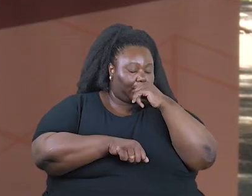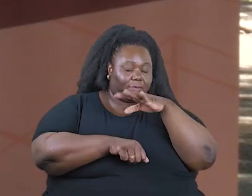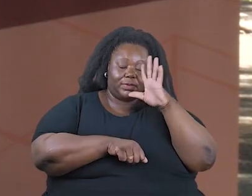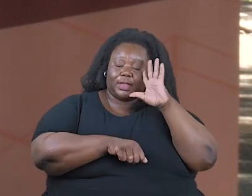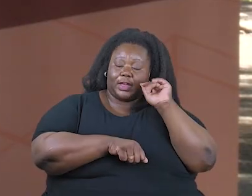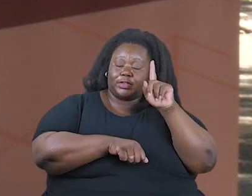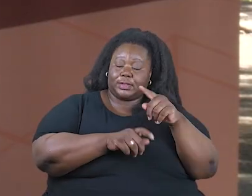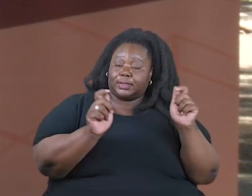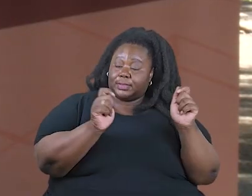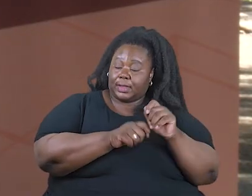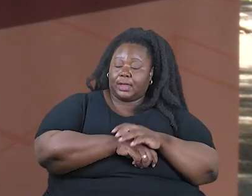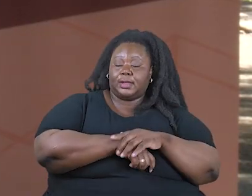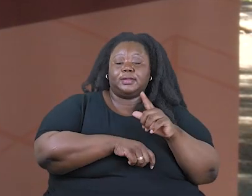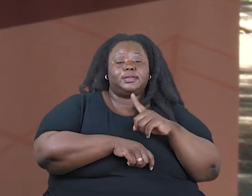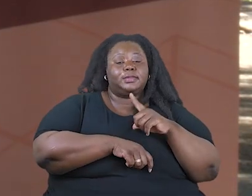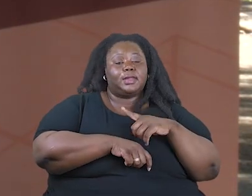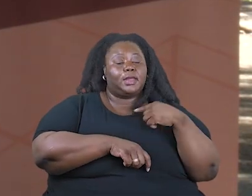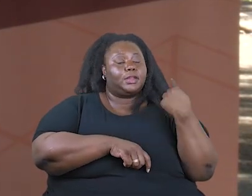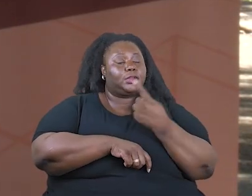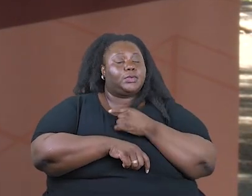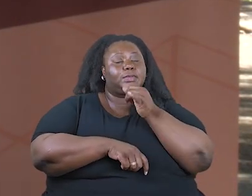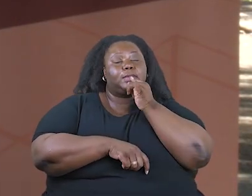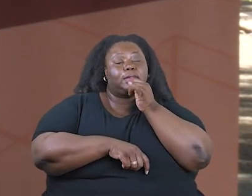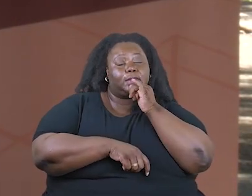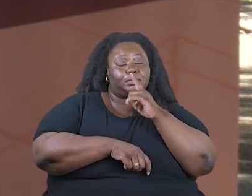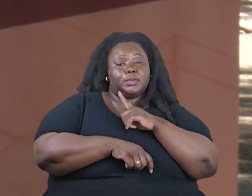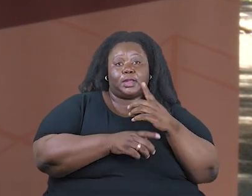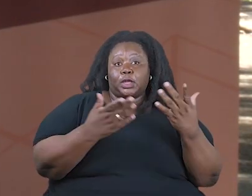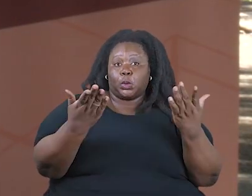seria viável ter, por exemplo, a gente tem hoje